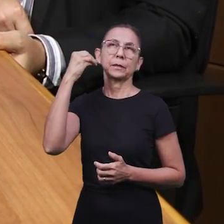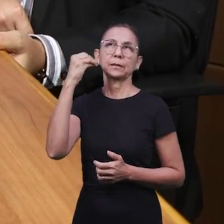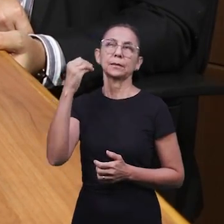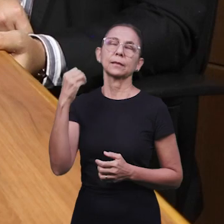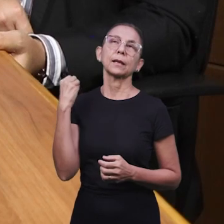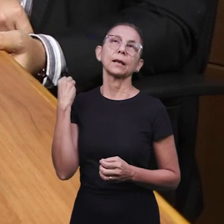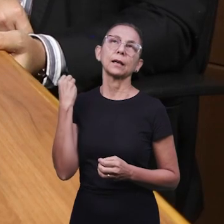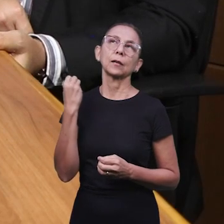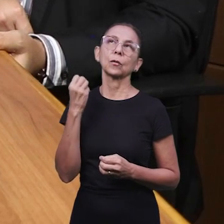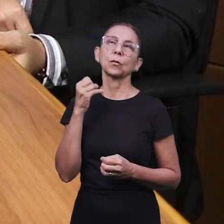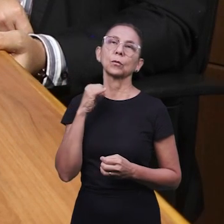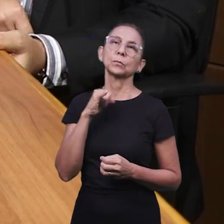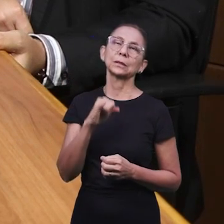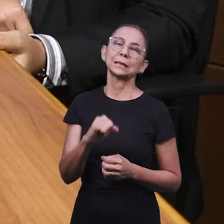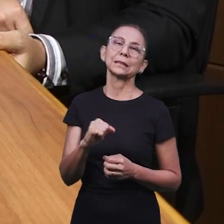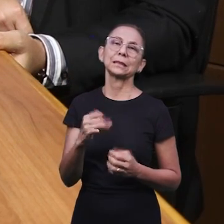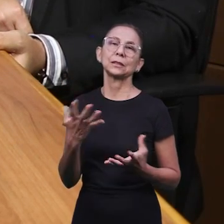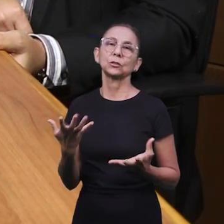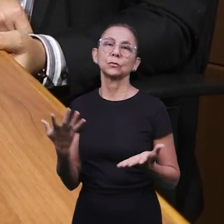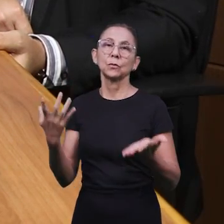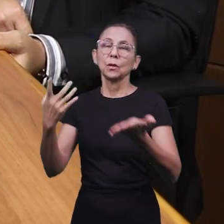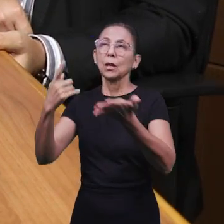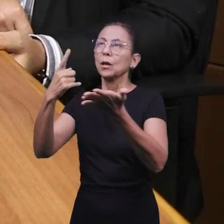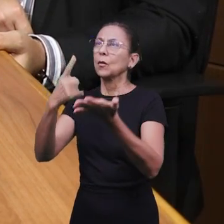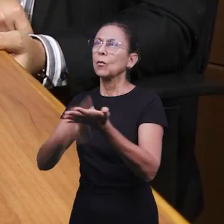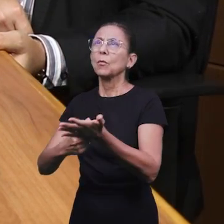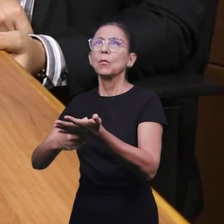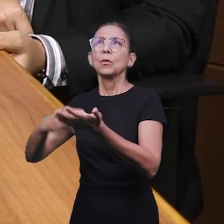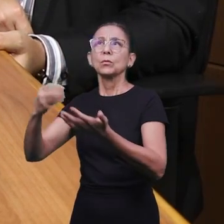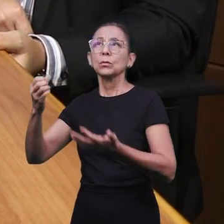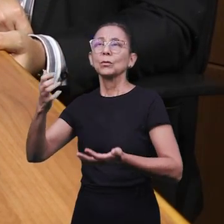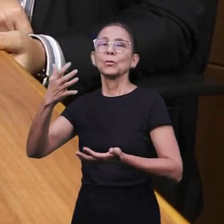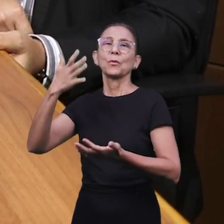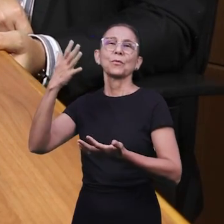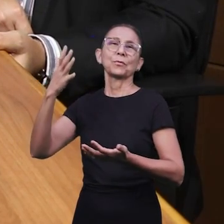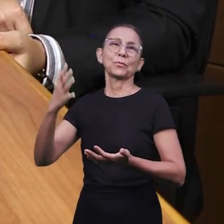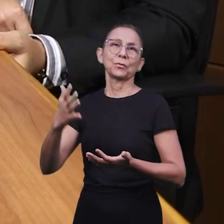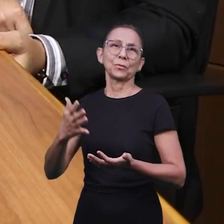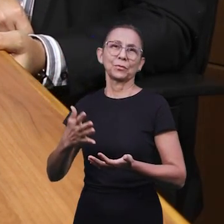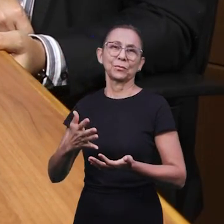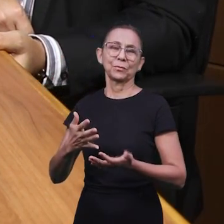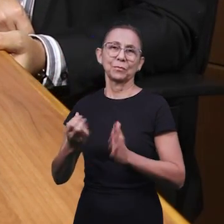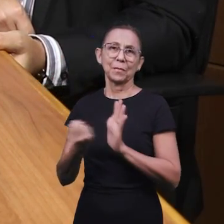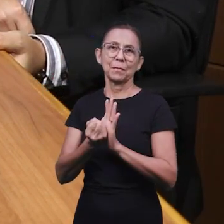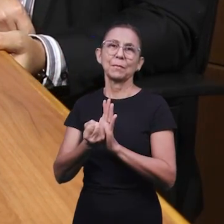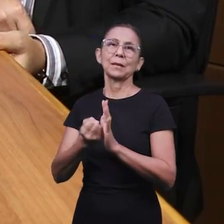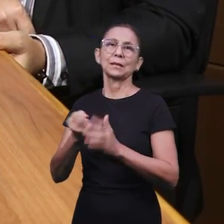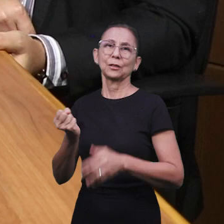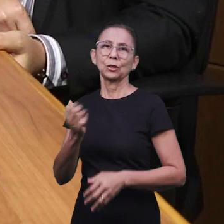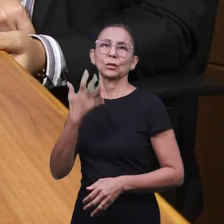se ele tivesse um encontro com uma aliança nova, um novo pacto, uma nova vida.